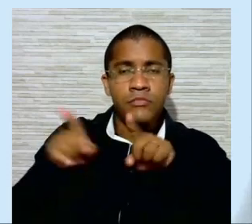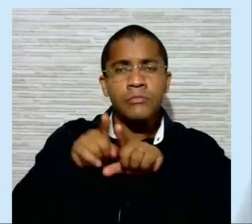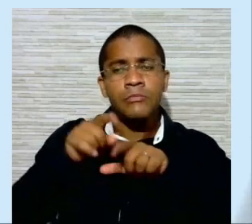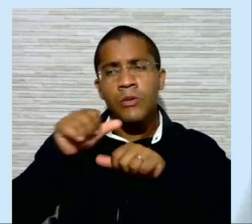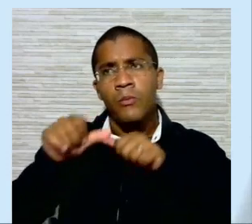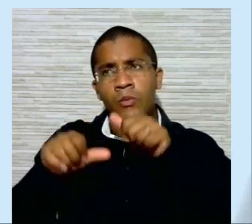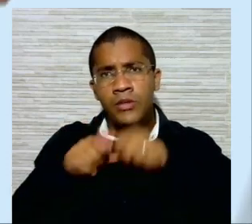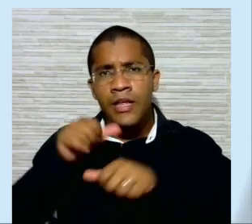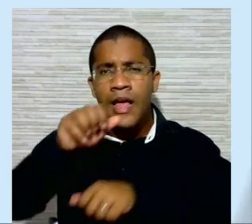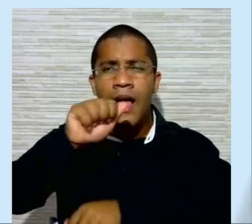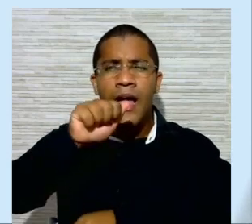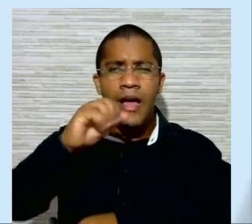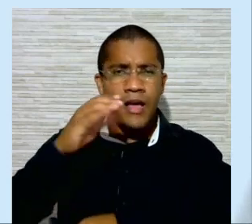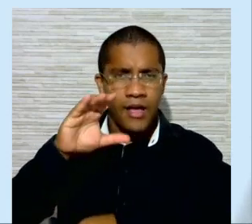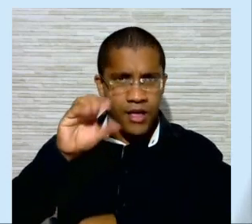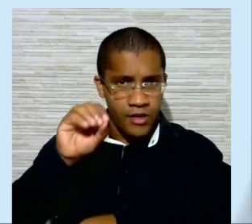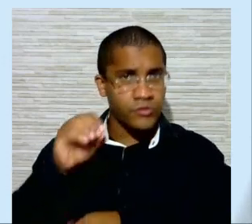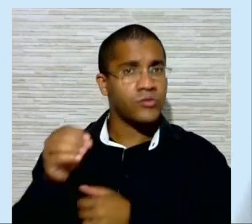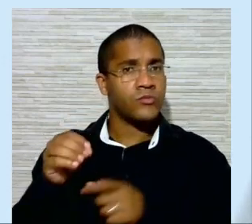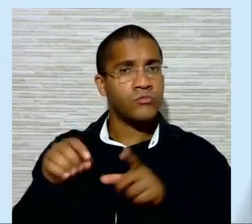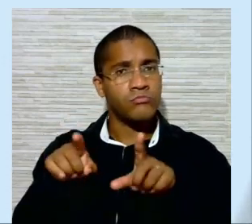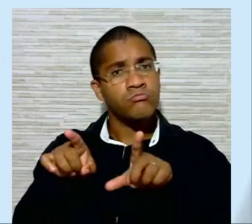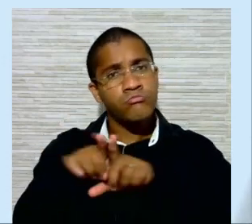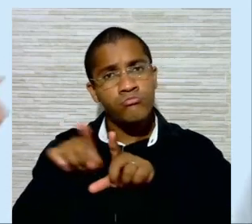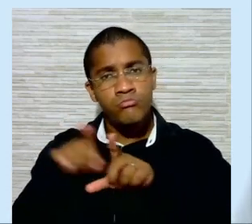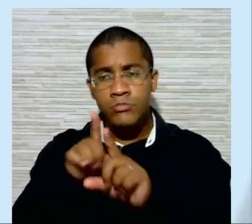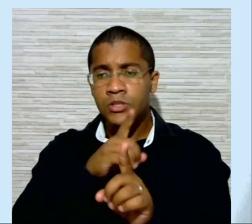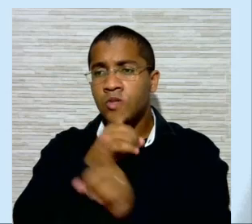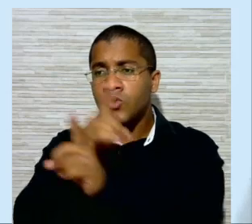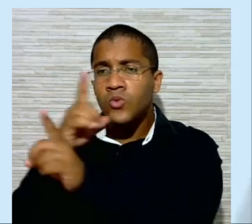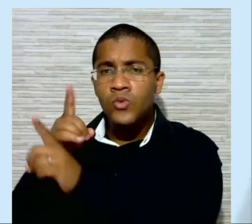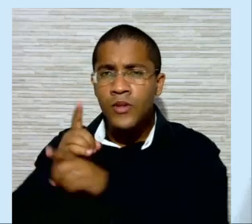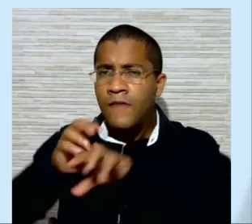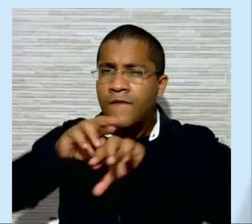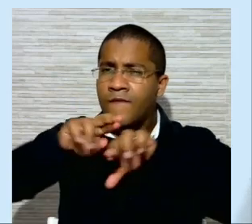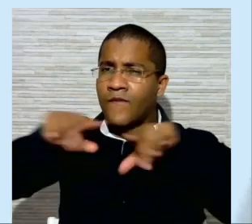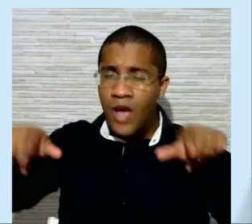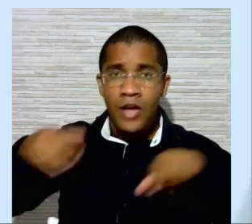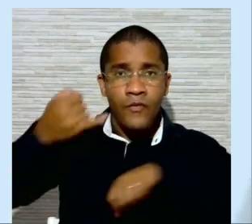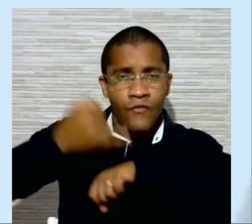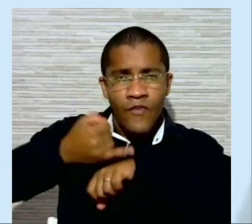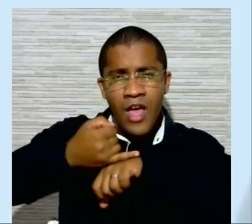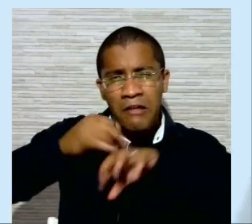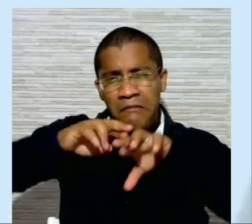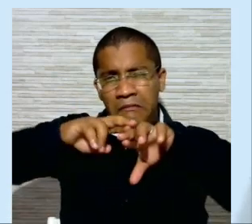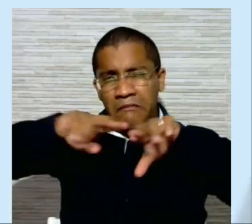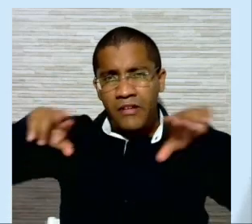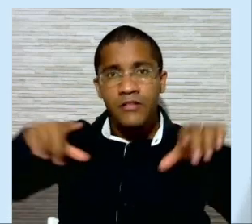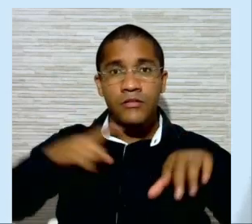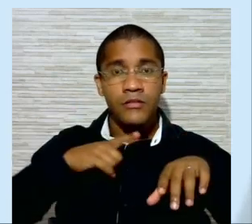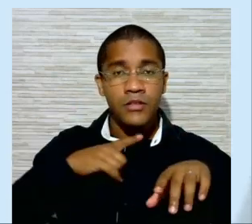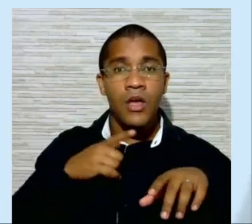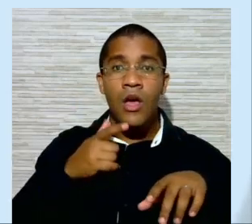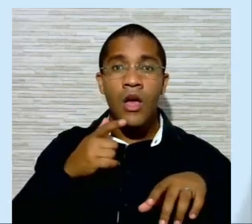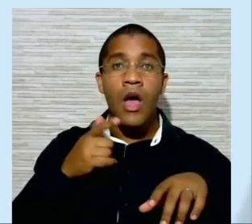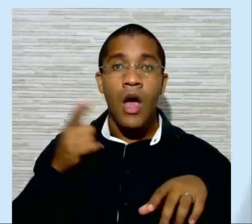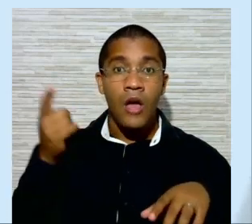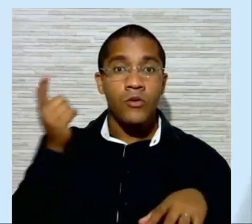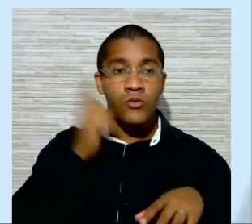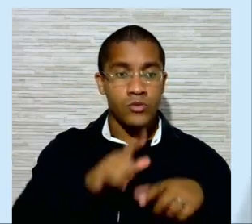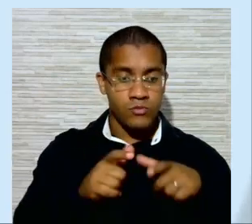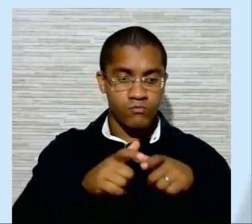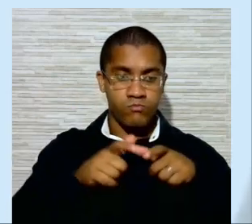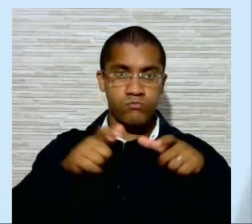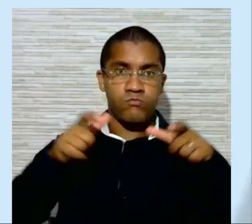da transformação do aço, né, através do descobrimento também de outros elementos de metais, o homem conseguiu expandir